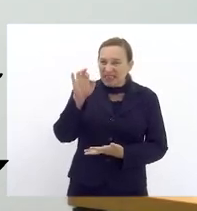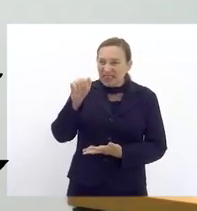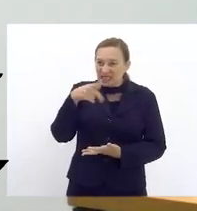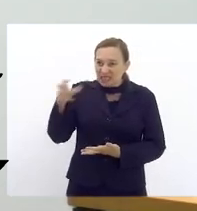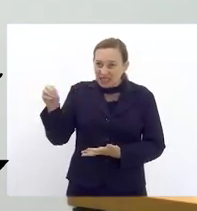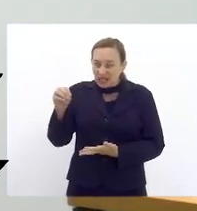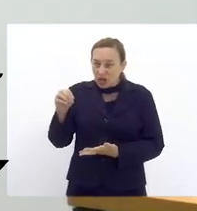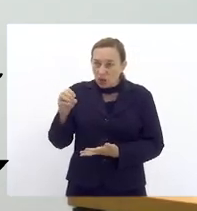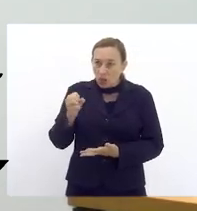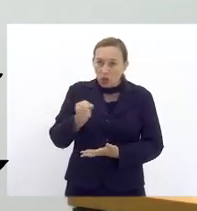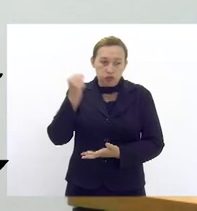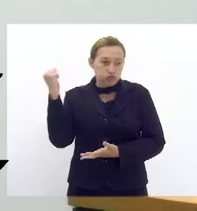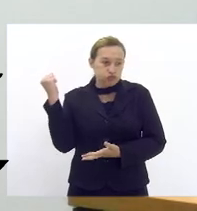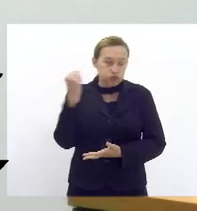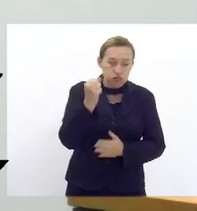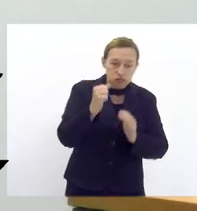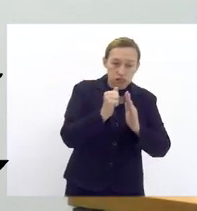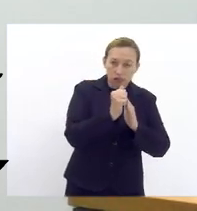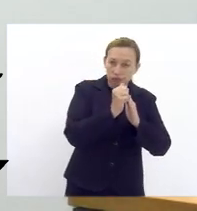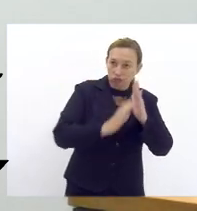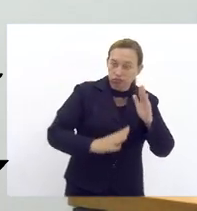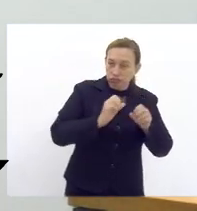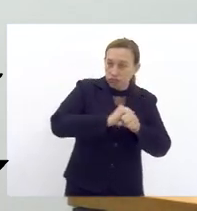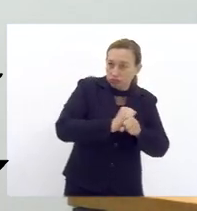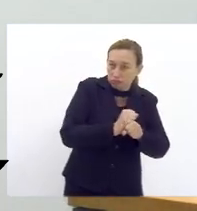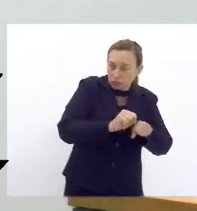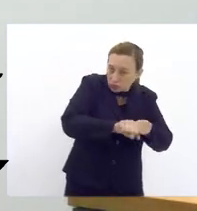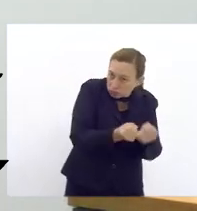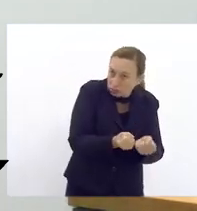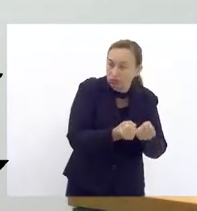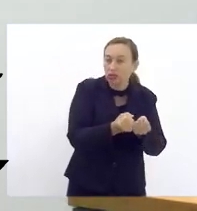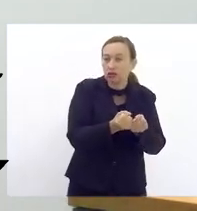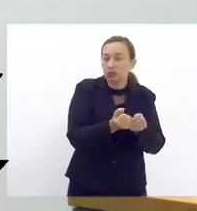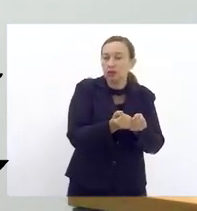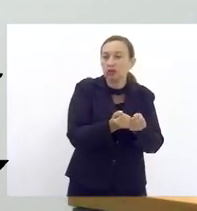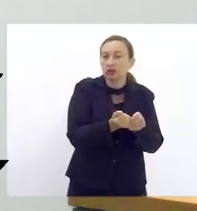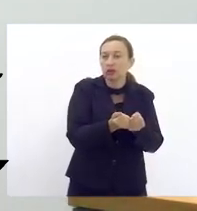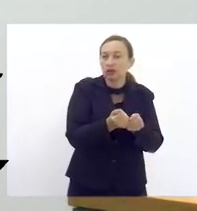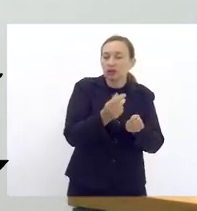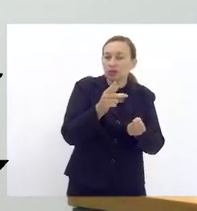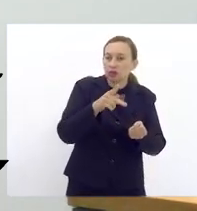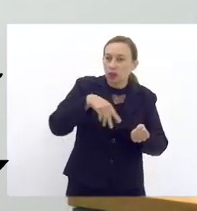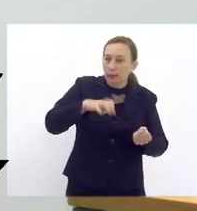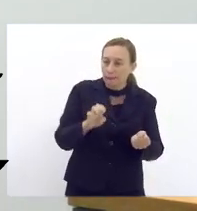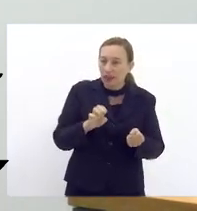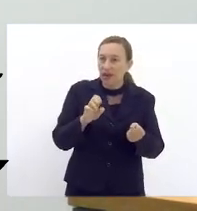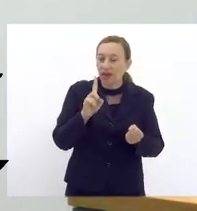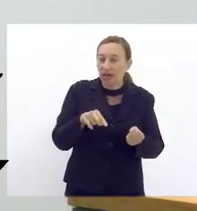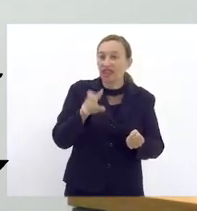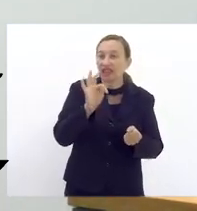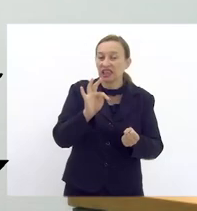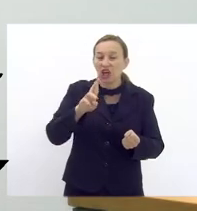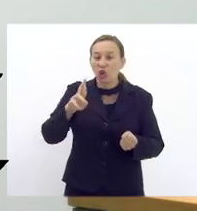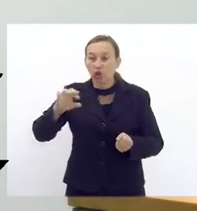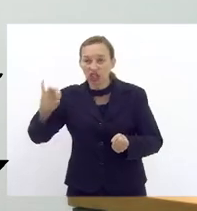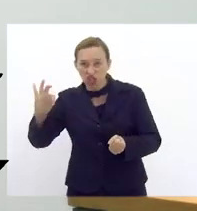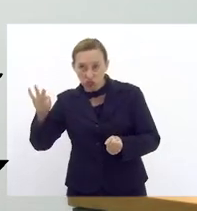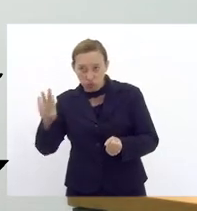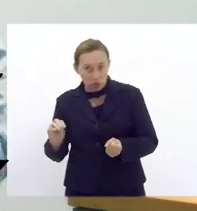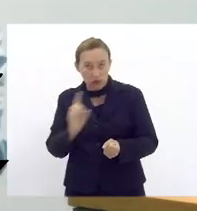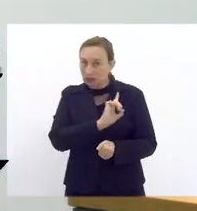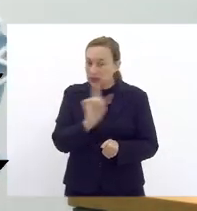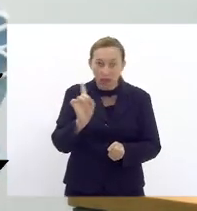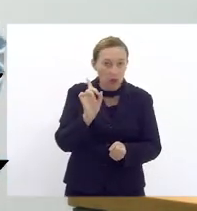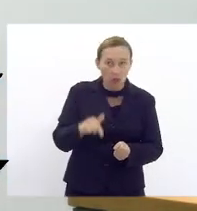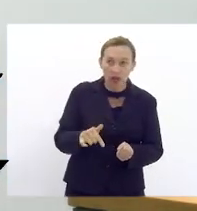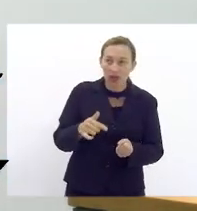botar arma na cabeça de uma mãe de santo e mandar ela quebrar seus assentamentos é terrorismo não é